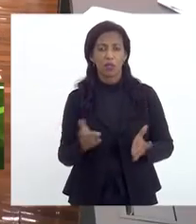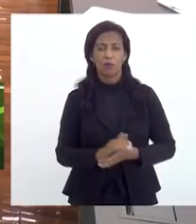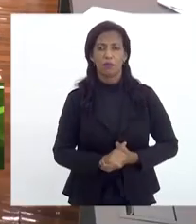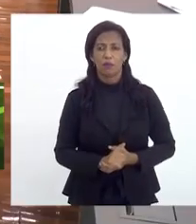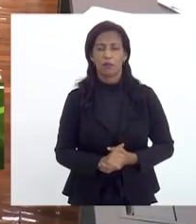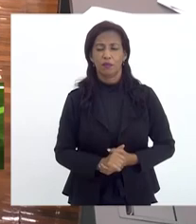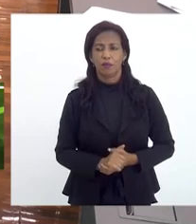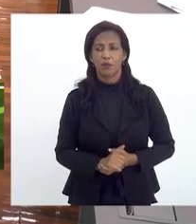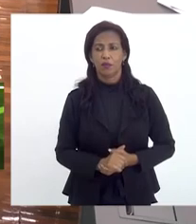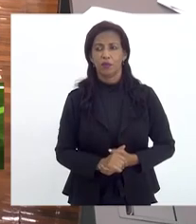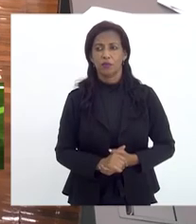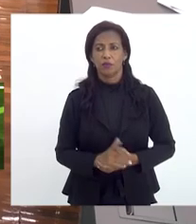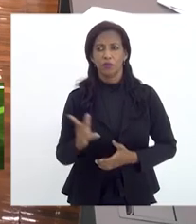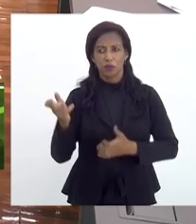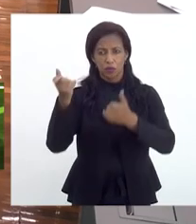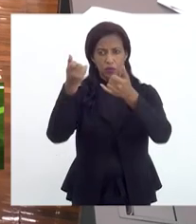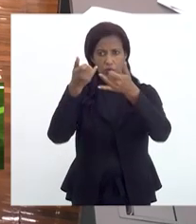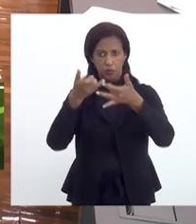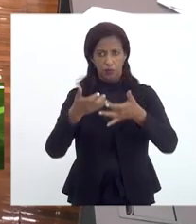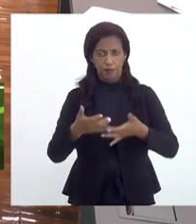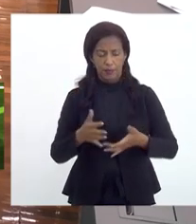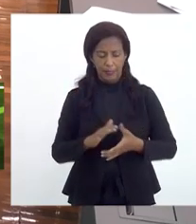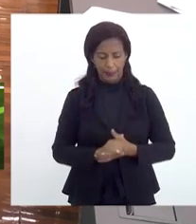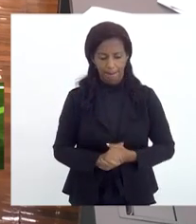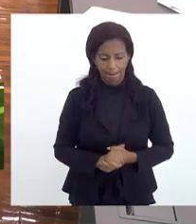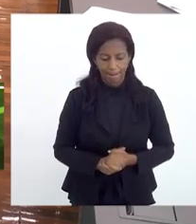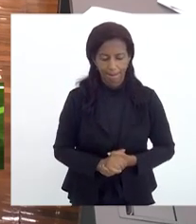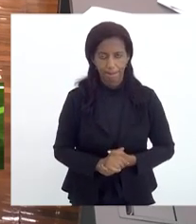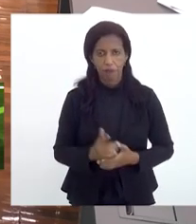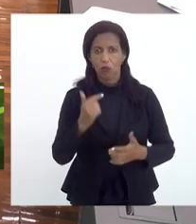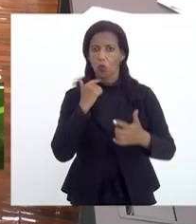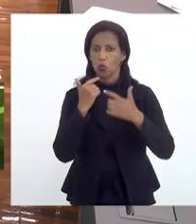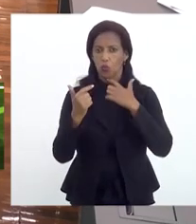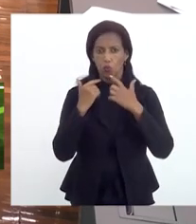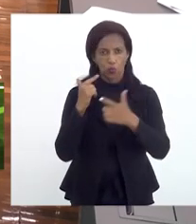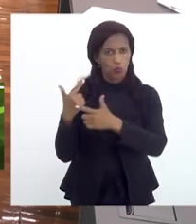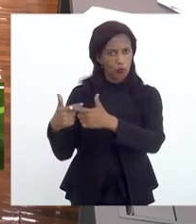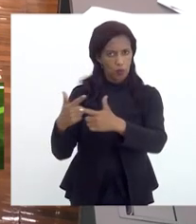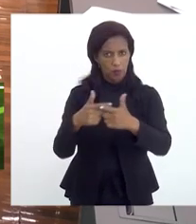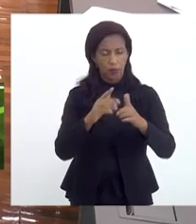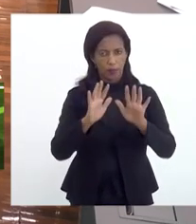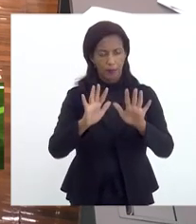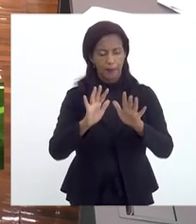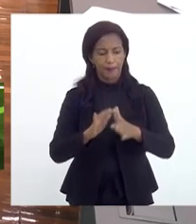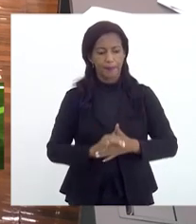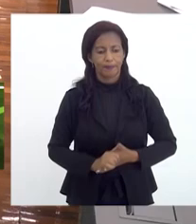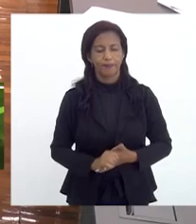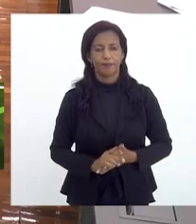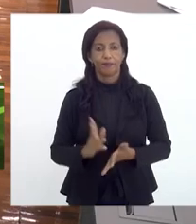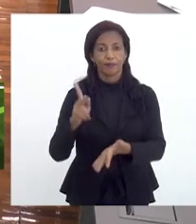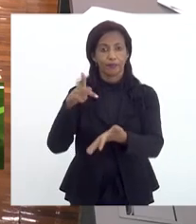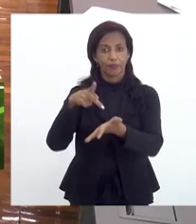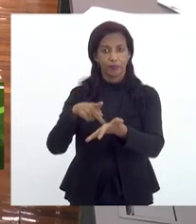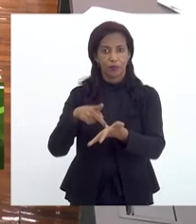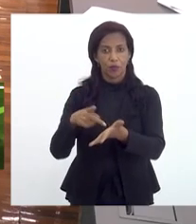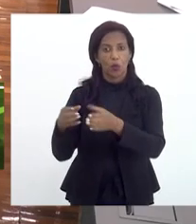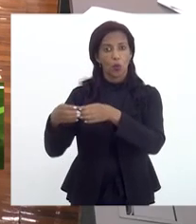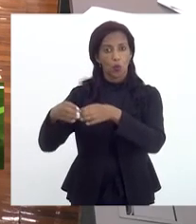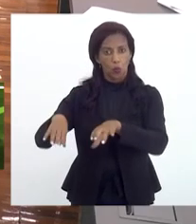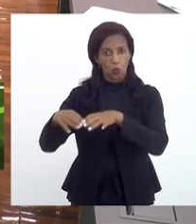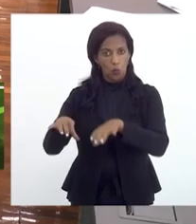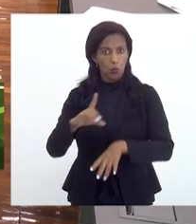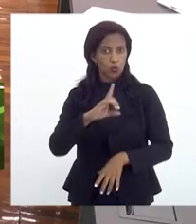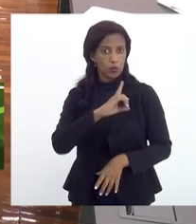diferente Deixa eu só esclarecer Porque eu acho que acaba com qualquer dúvida E qualquer problema com relação a isso Na realidade O concurso da